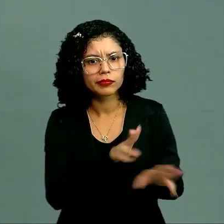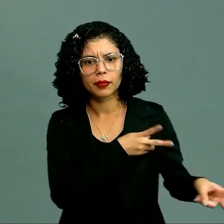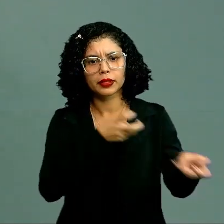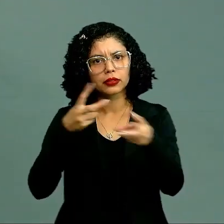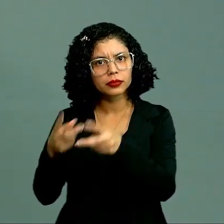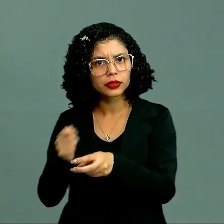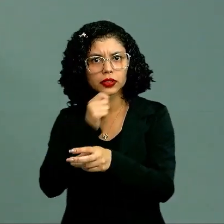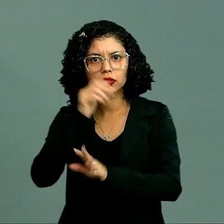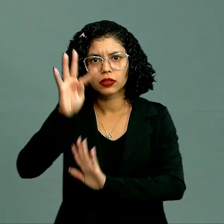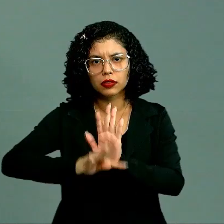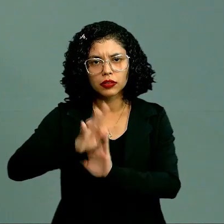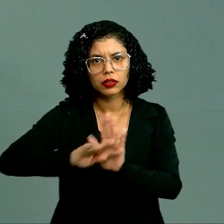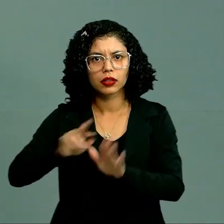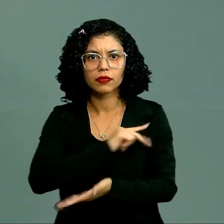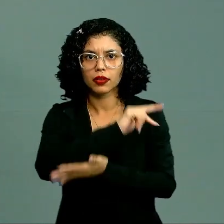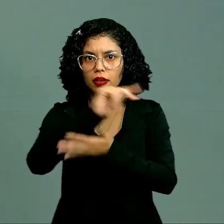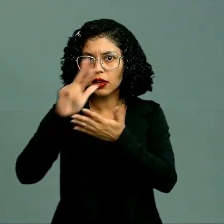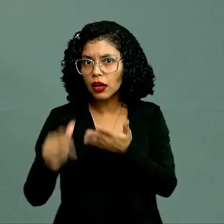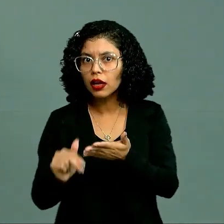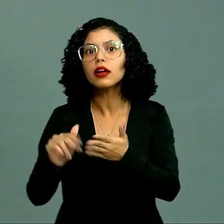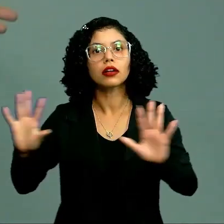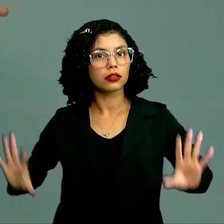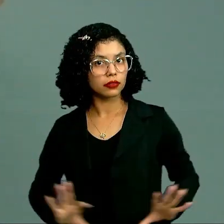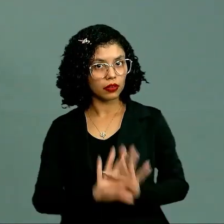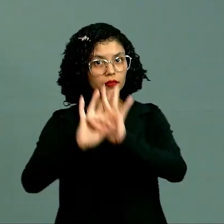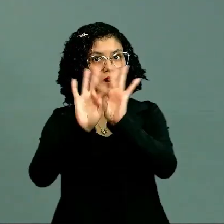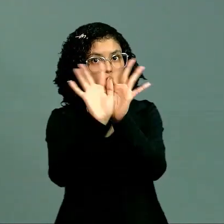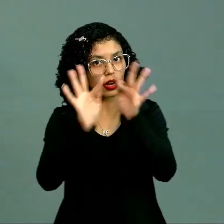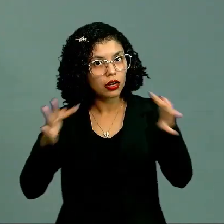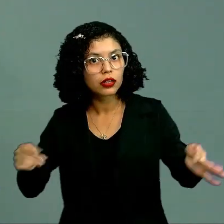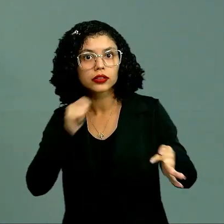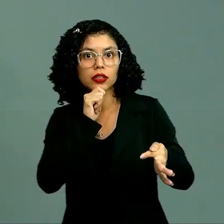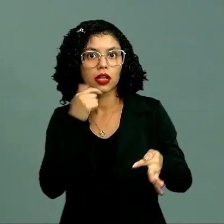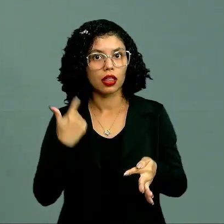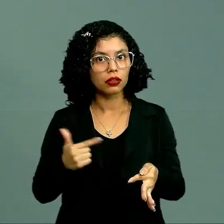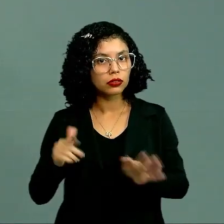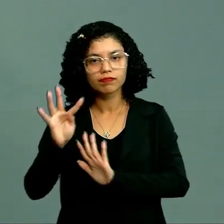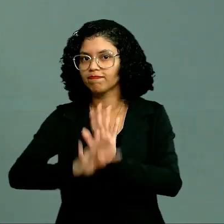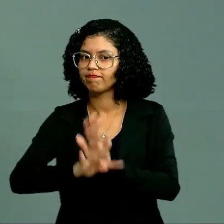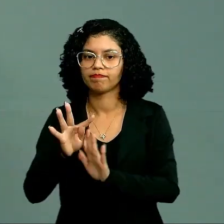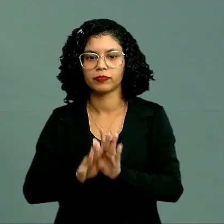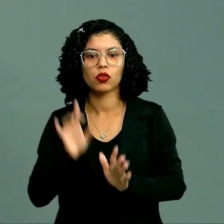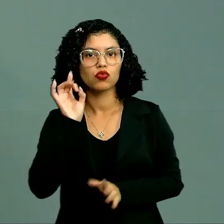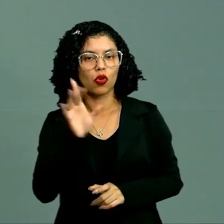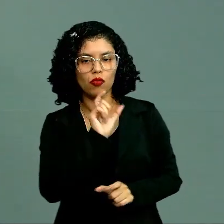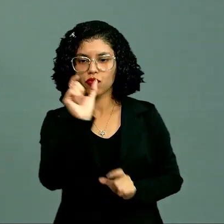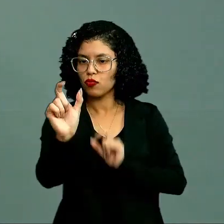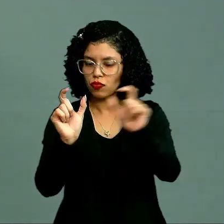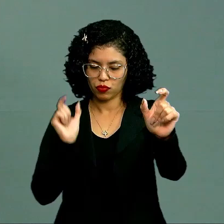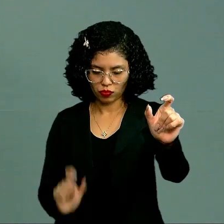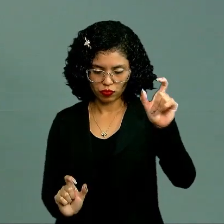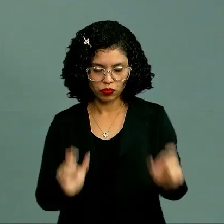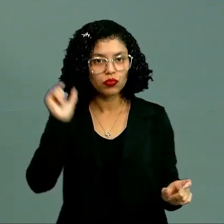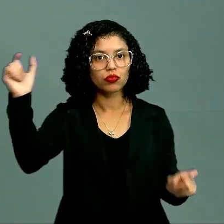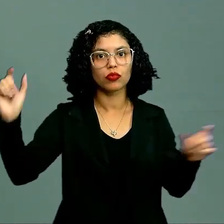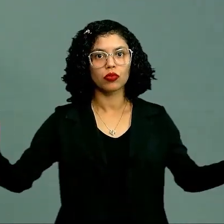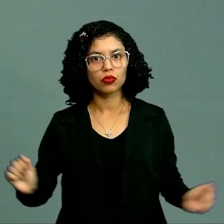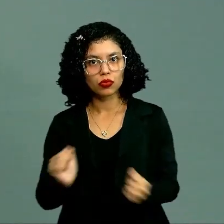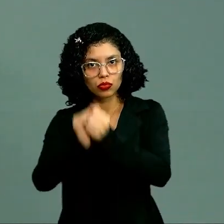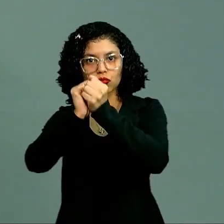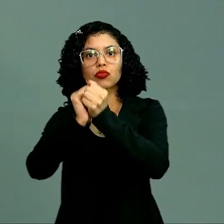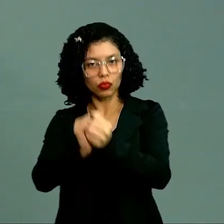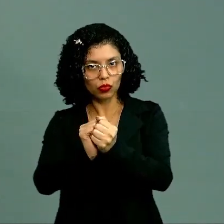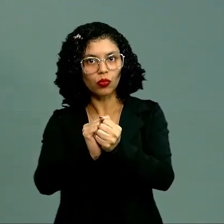nosso texto. Se eu pego várias frases desconexas, soltas, nós não temos um texto, nós só temos frases soltas. Quando eu junto